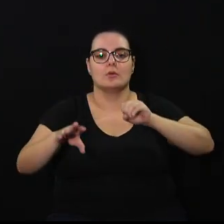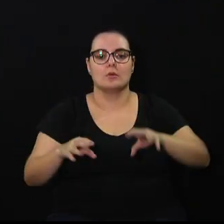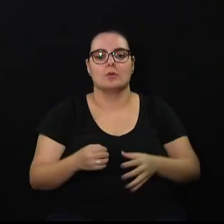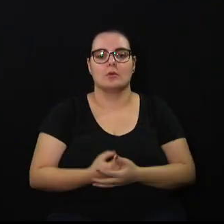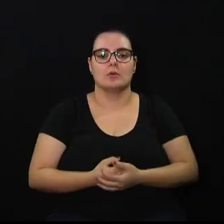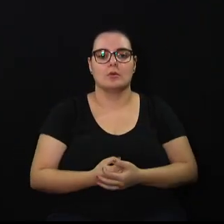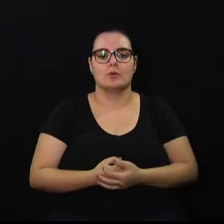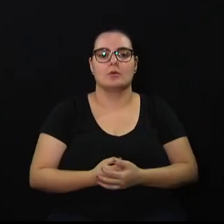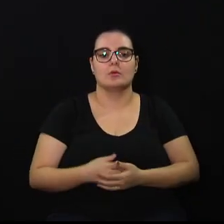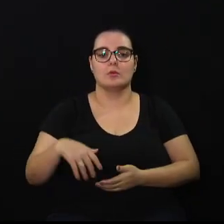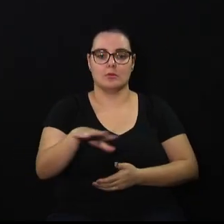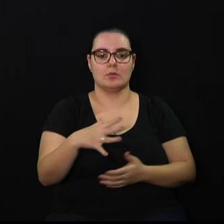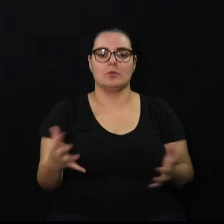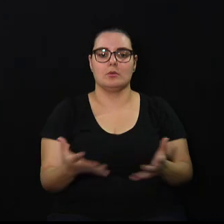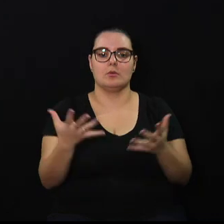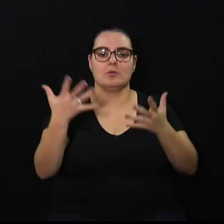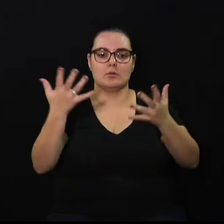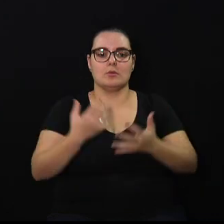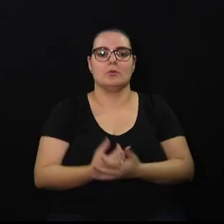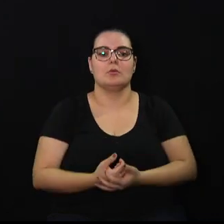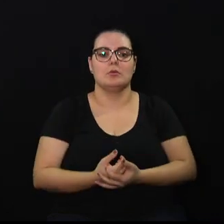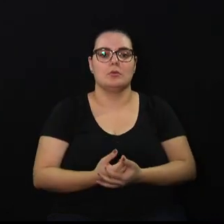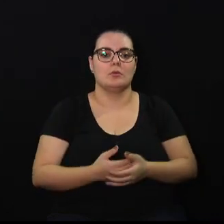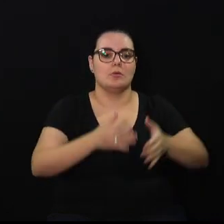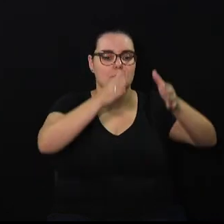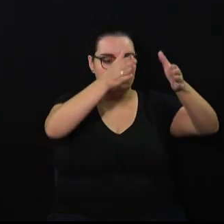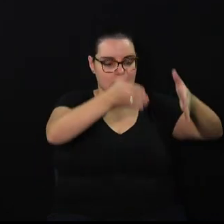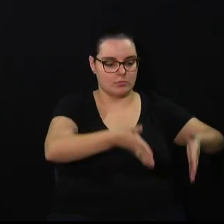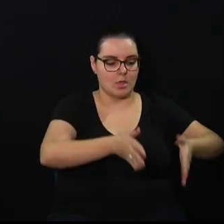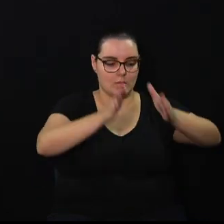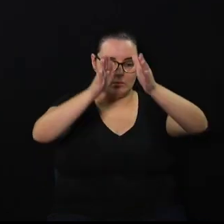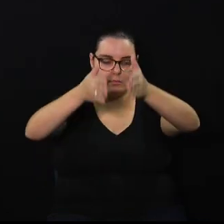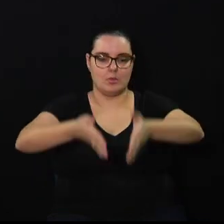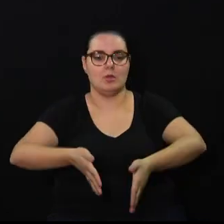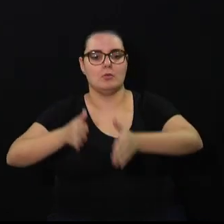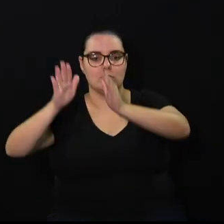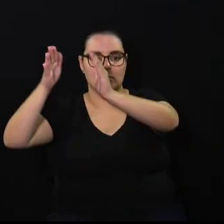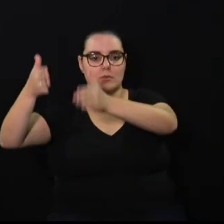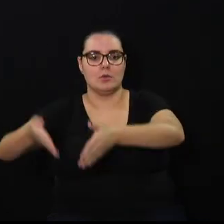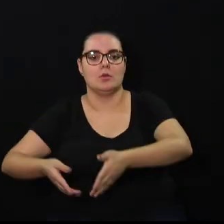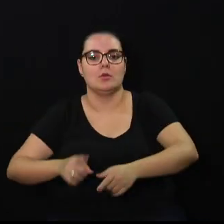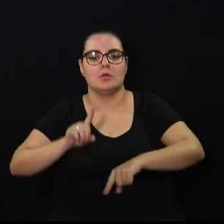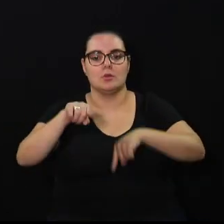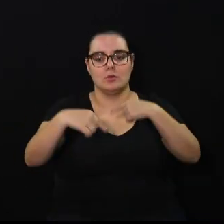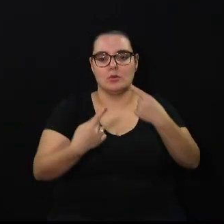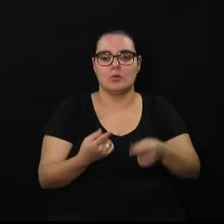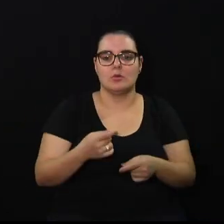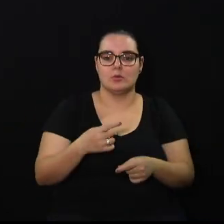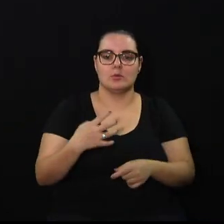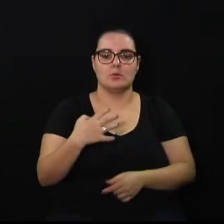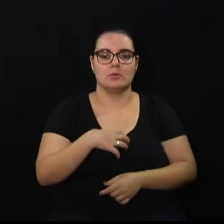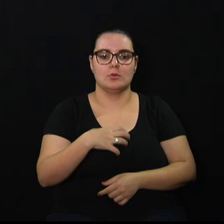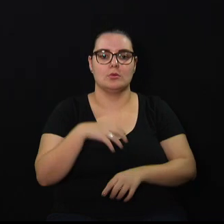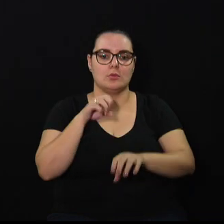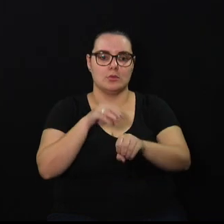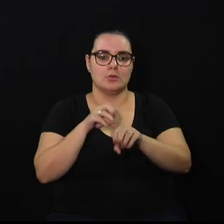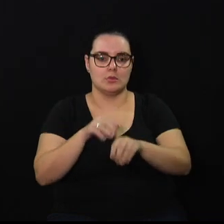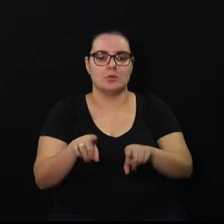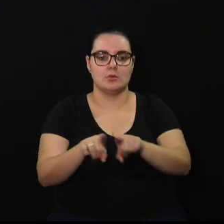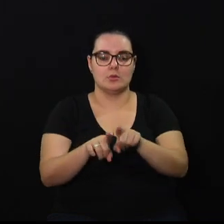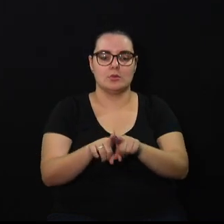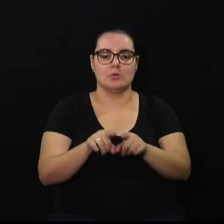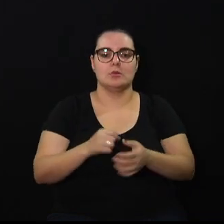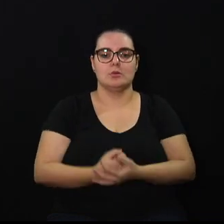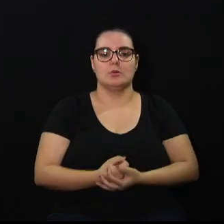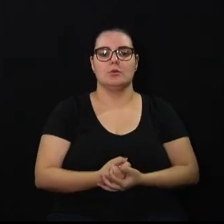sempre estimulado esses painéis de caixas luzes que é bastante utilizado em outras metas do jeans de ensino também né